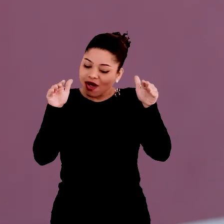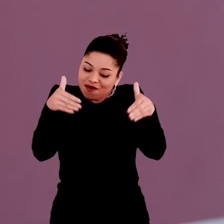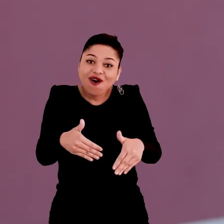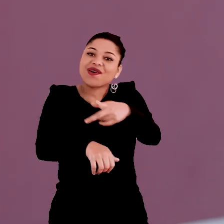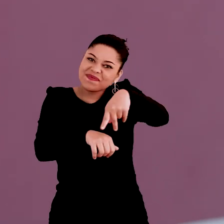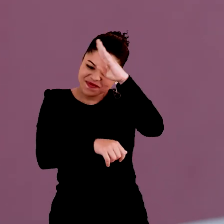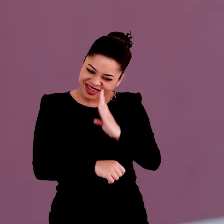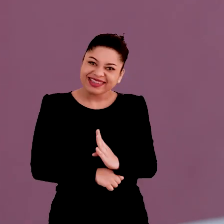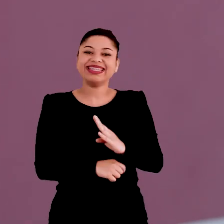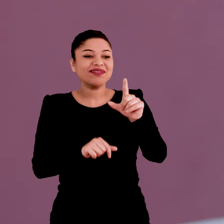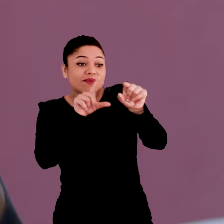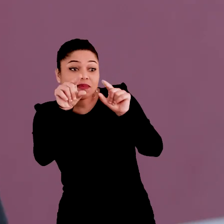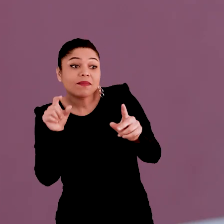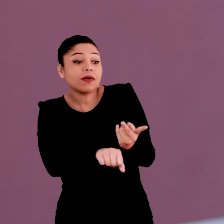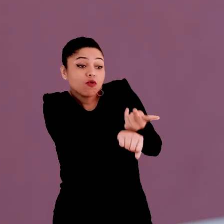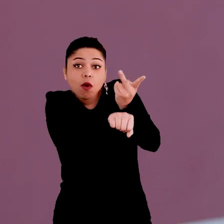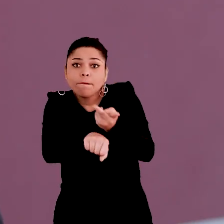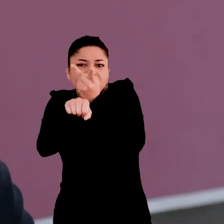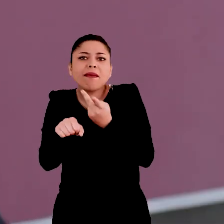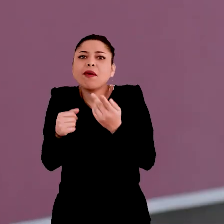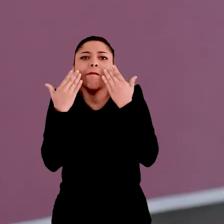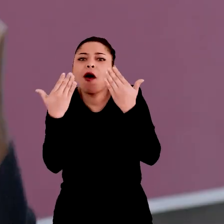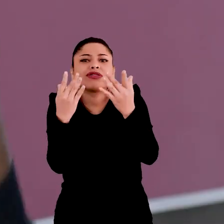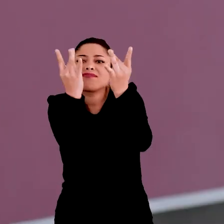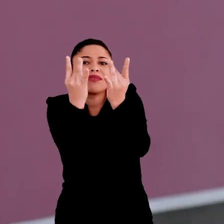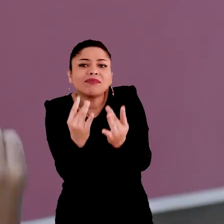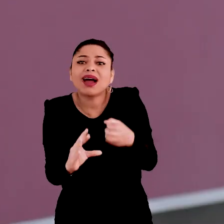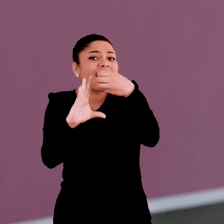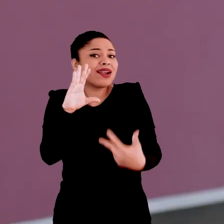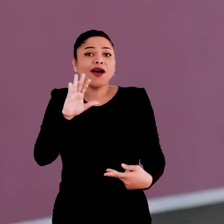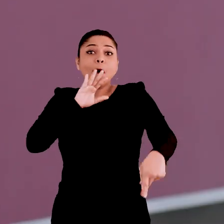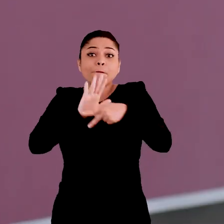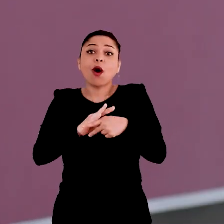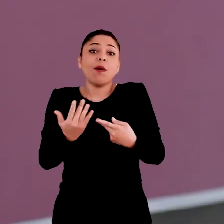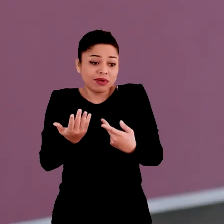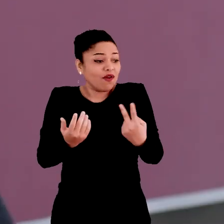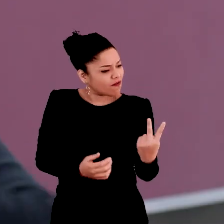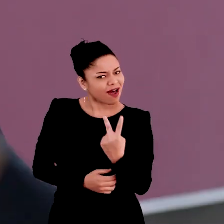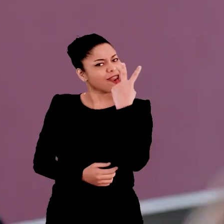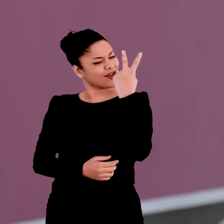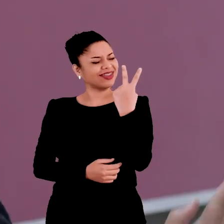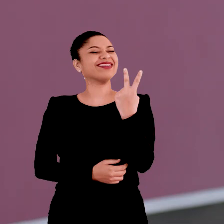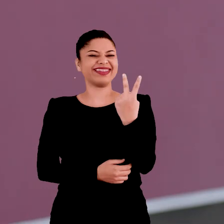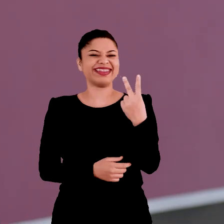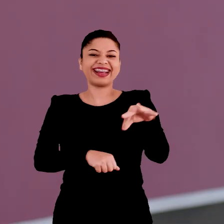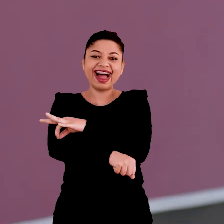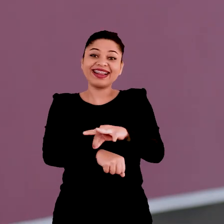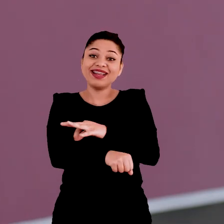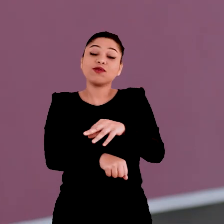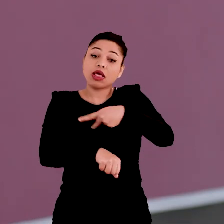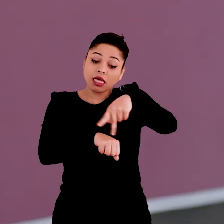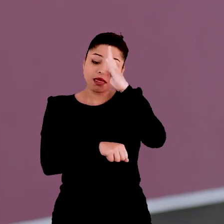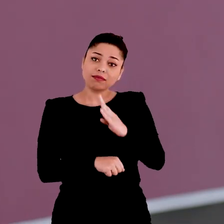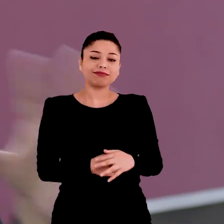essas características de realmente valorizar a boa arquitetura brasileira. Então, assim, não percam, eu tenho certeza que